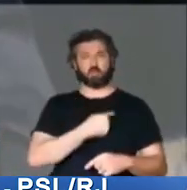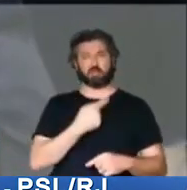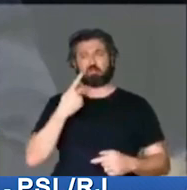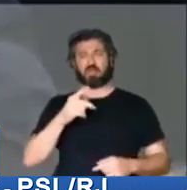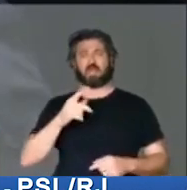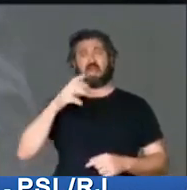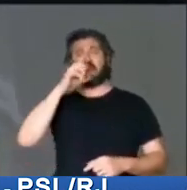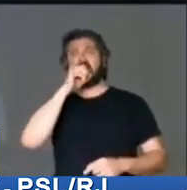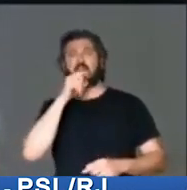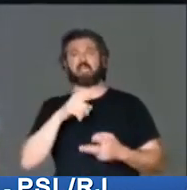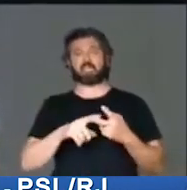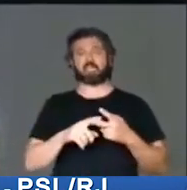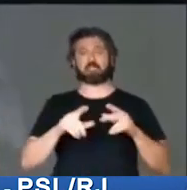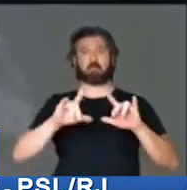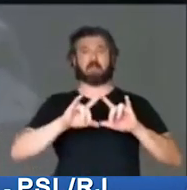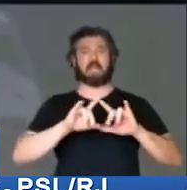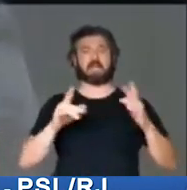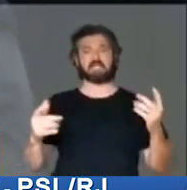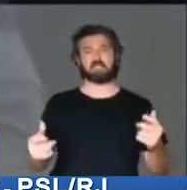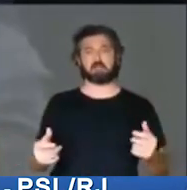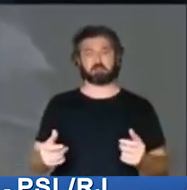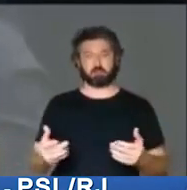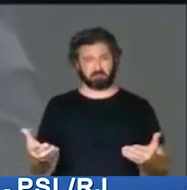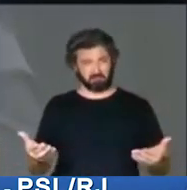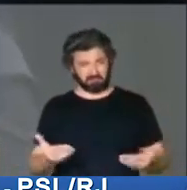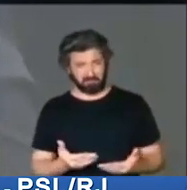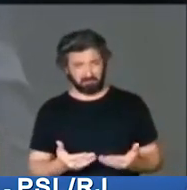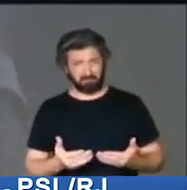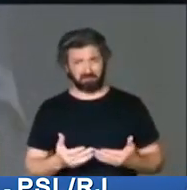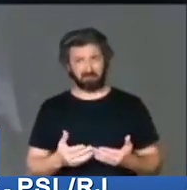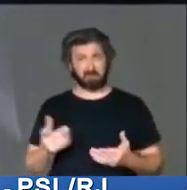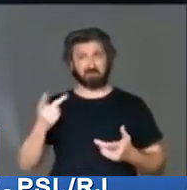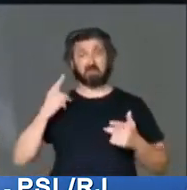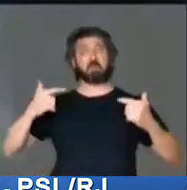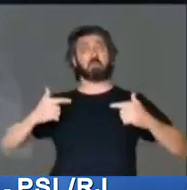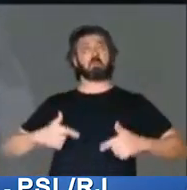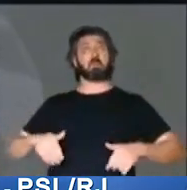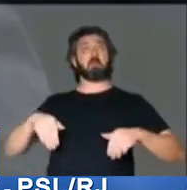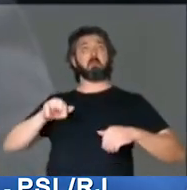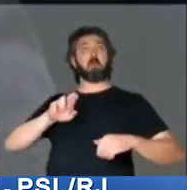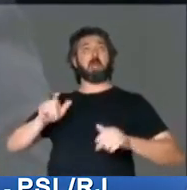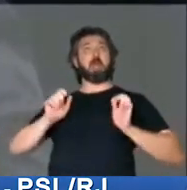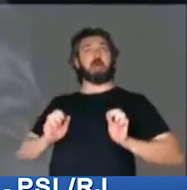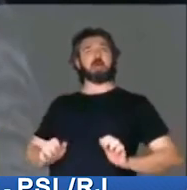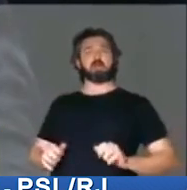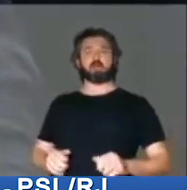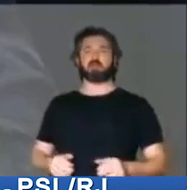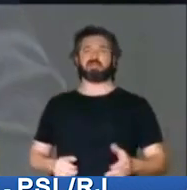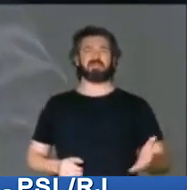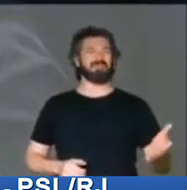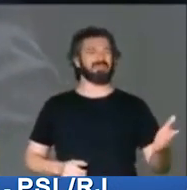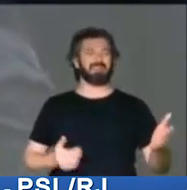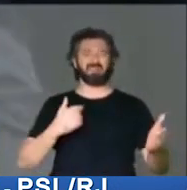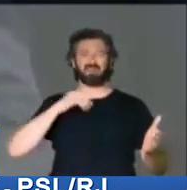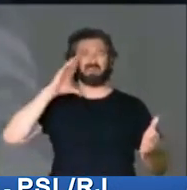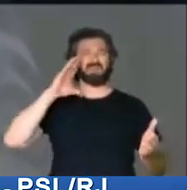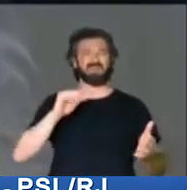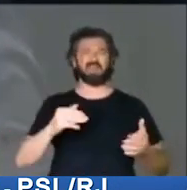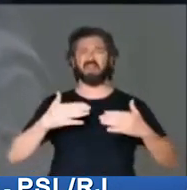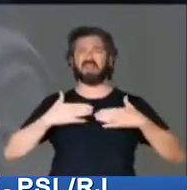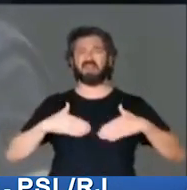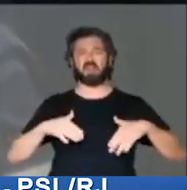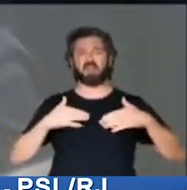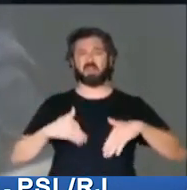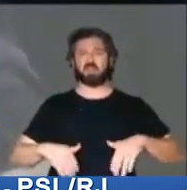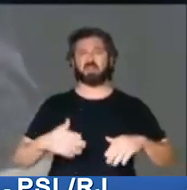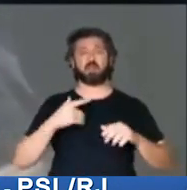chamando de laranjas, de milicianos, agora querem pagar de paladinos da moralidade. Eu estou muito tranquilo, tenho muita